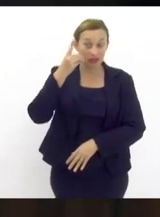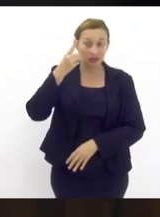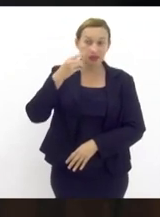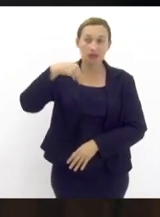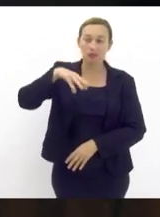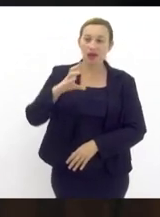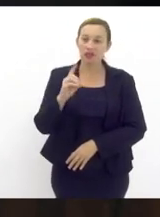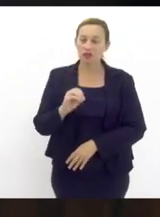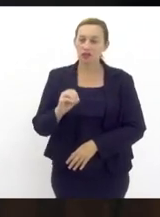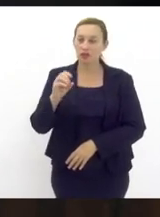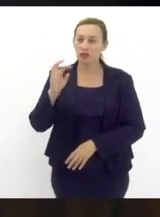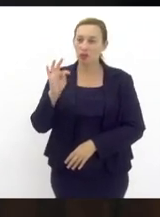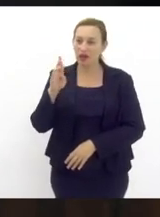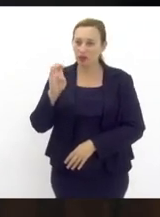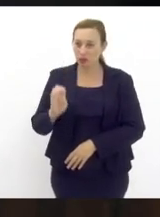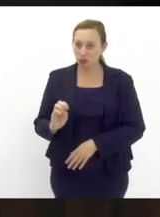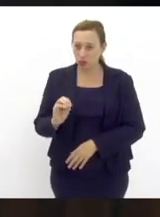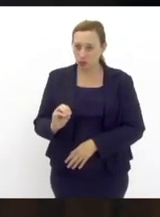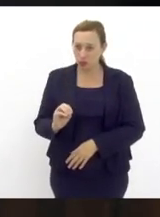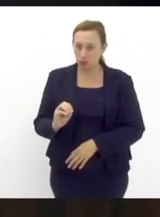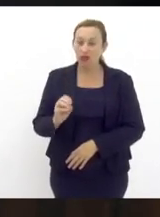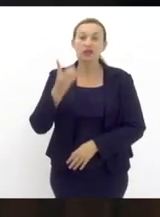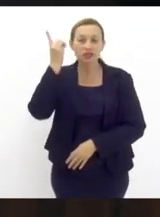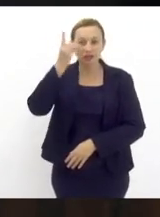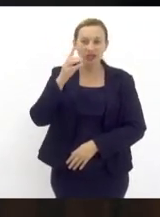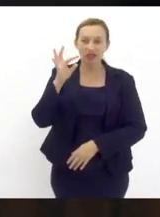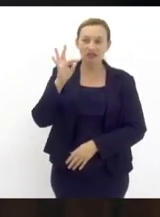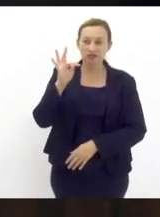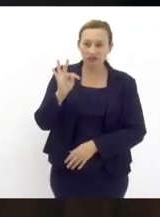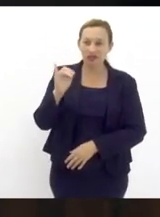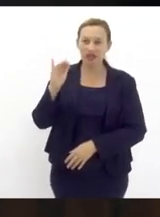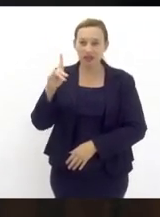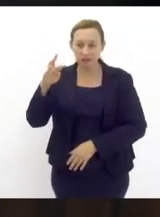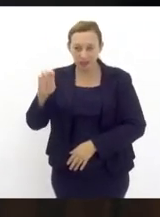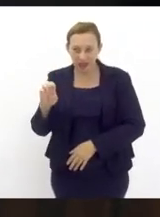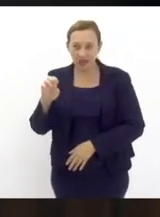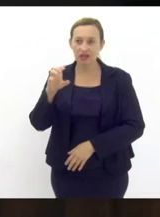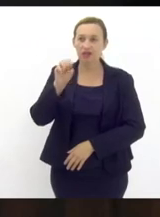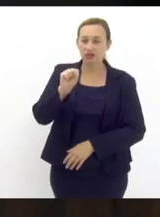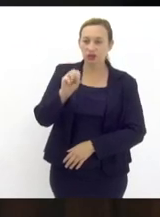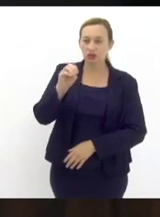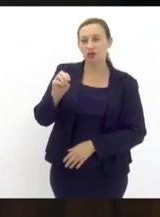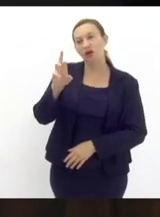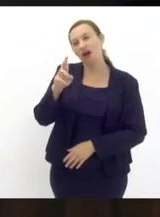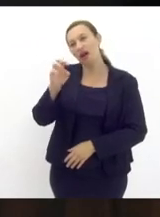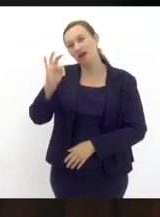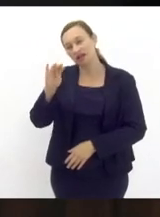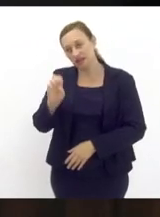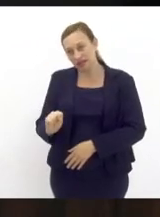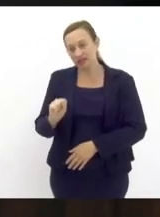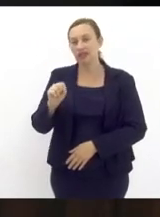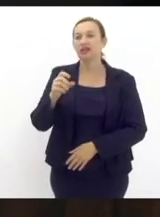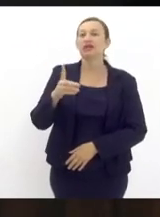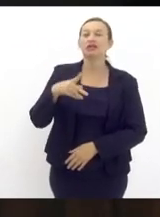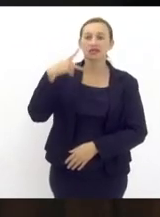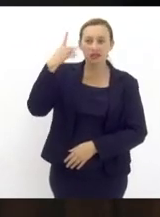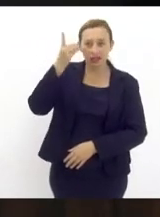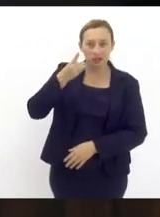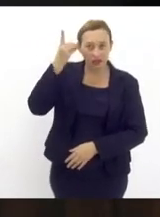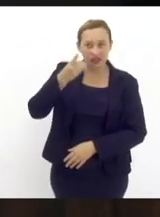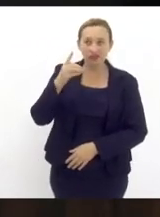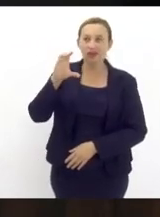Gualberto Deputado Felipe Soares deputado Carlinhos BNH